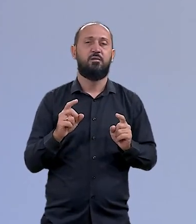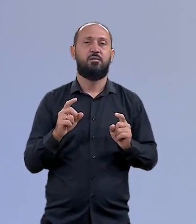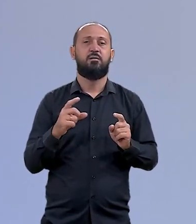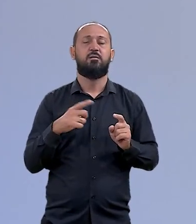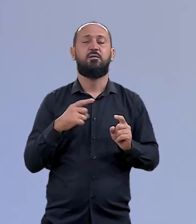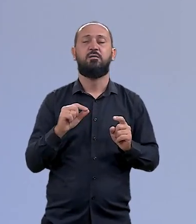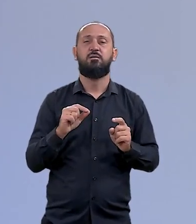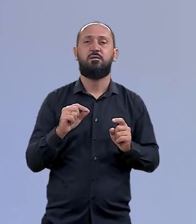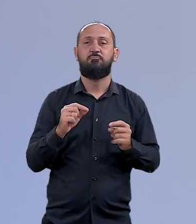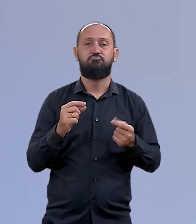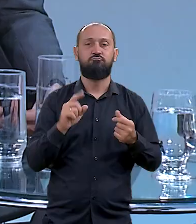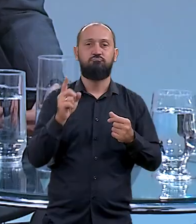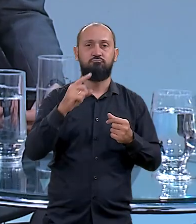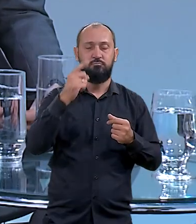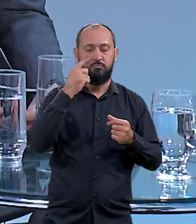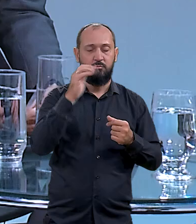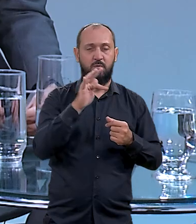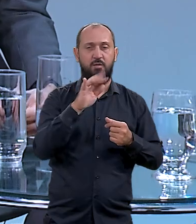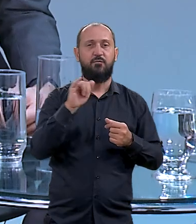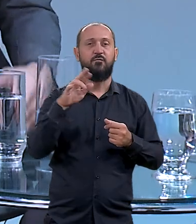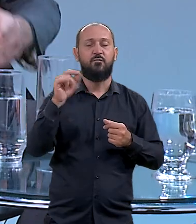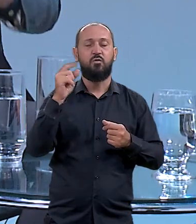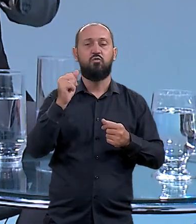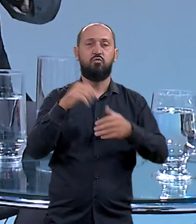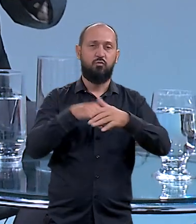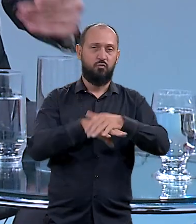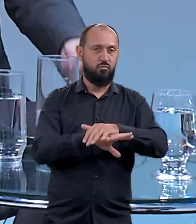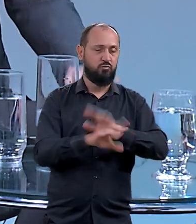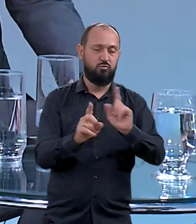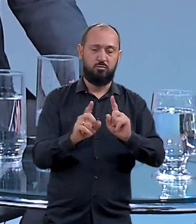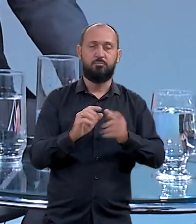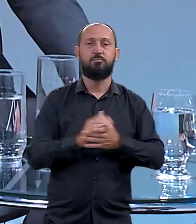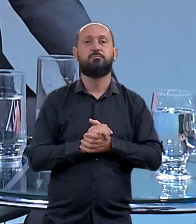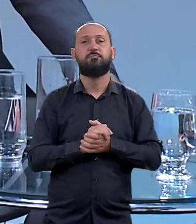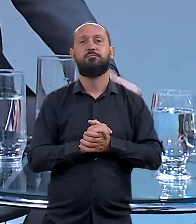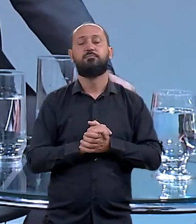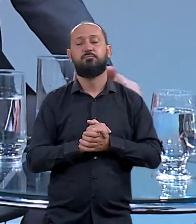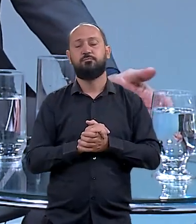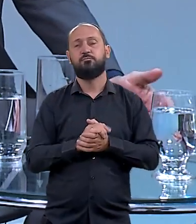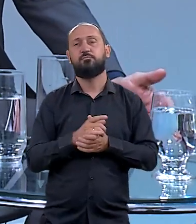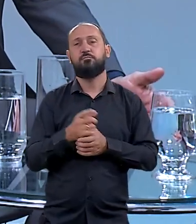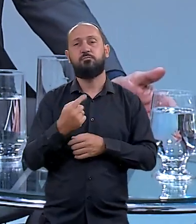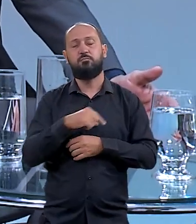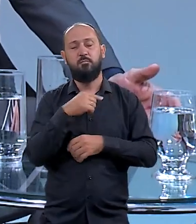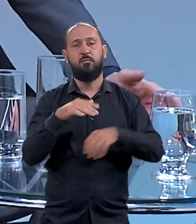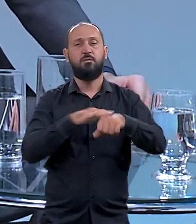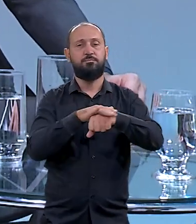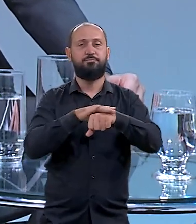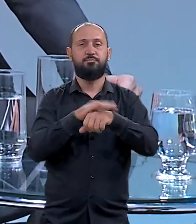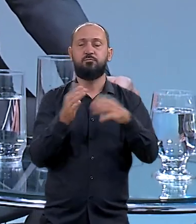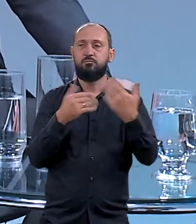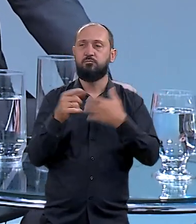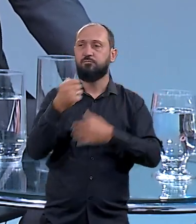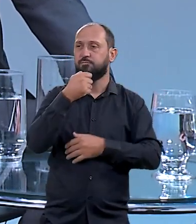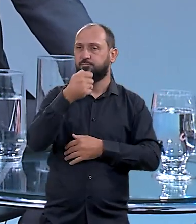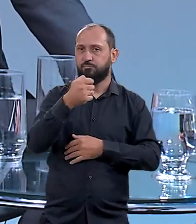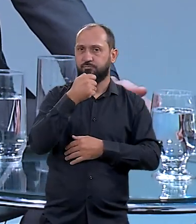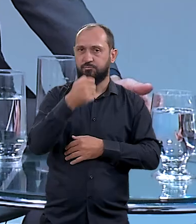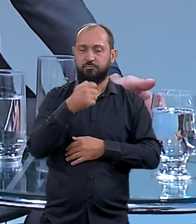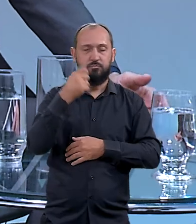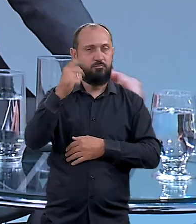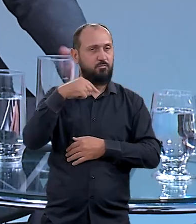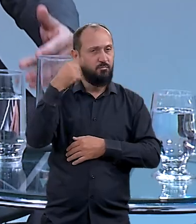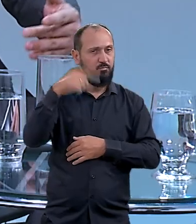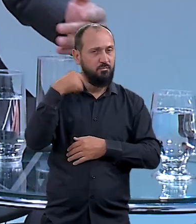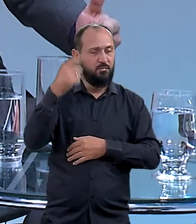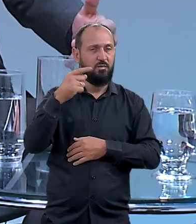fundo partidário. Isso aí. A gente está conversando hoje com o nosso entrevistado, advogado eleitoralista Valeriano